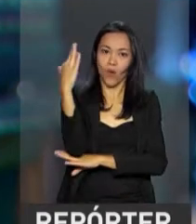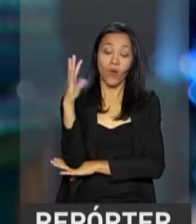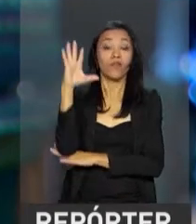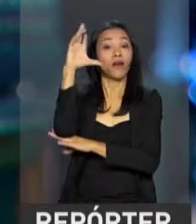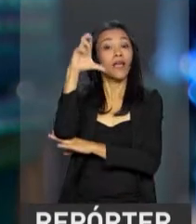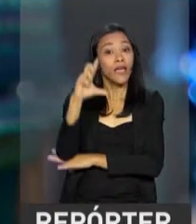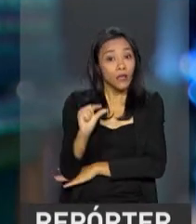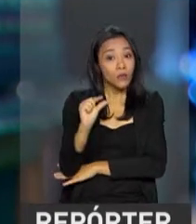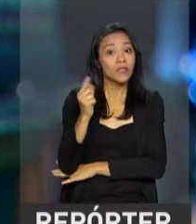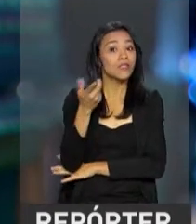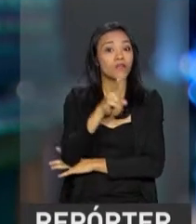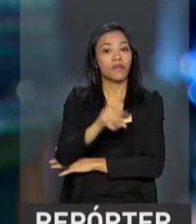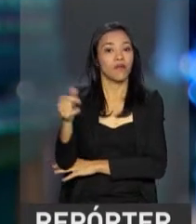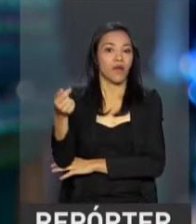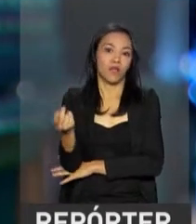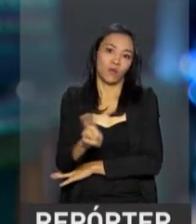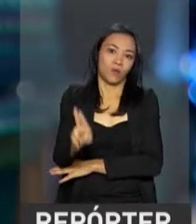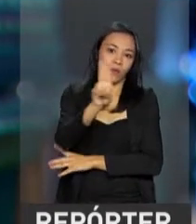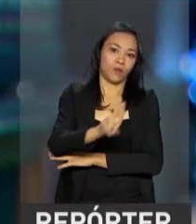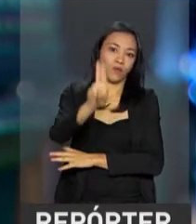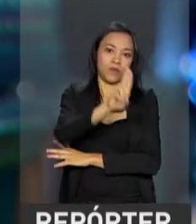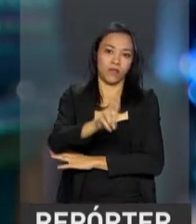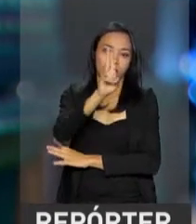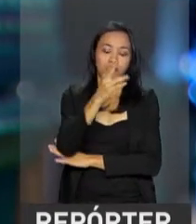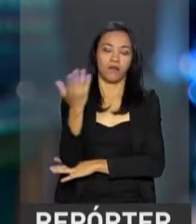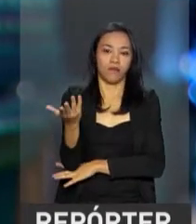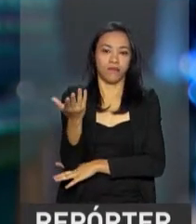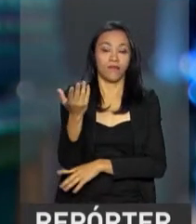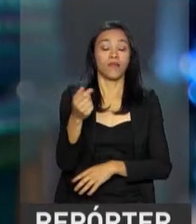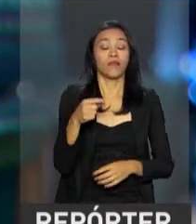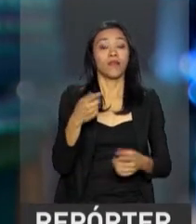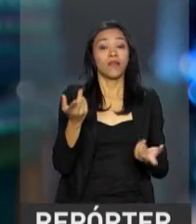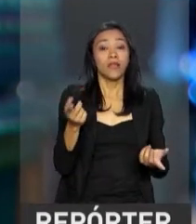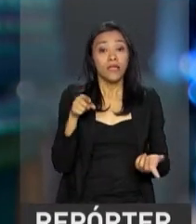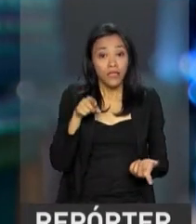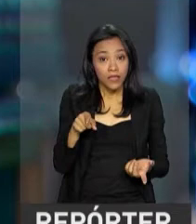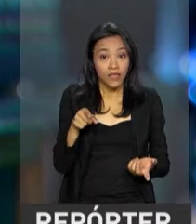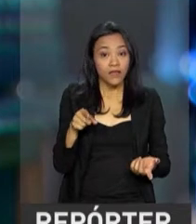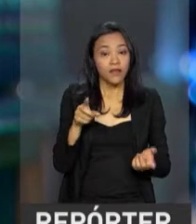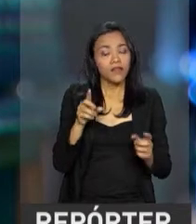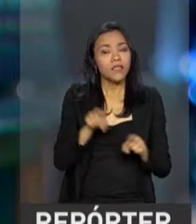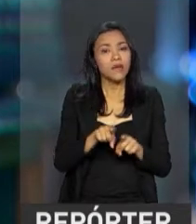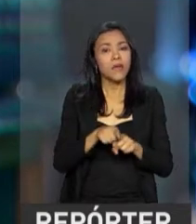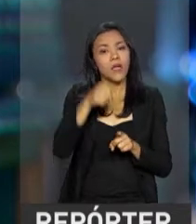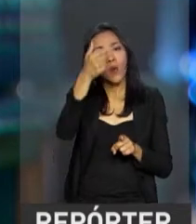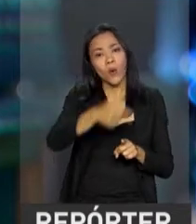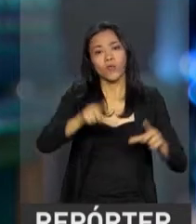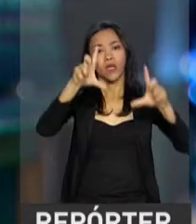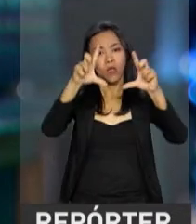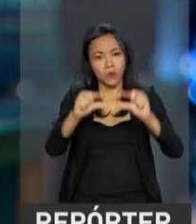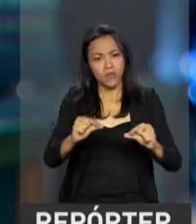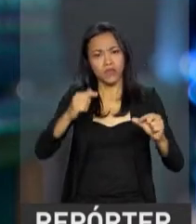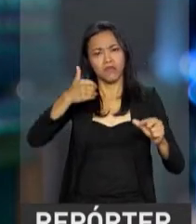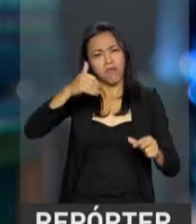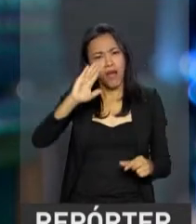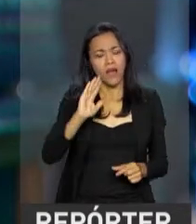redução na produção desse jornal. Associado a isso, uma redução de